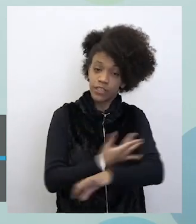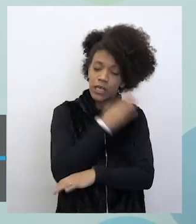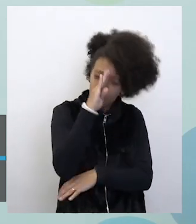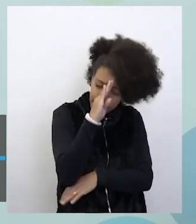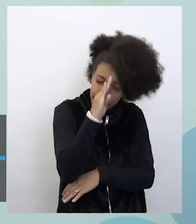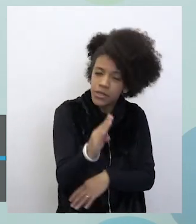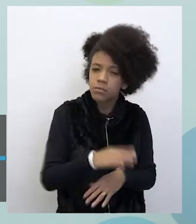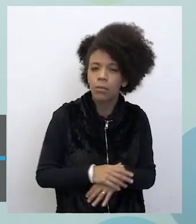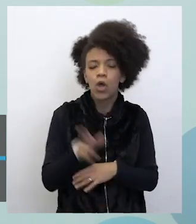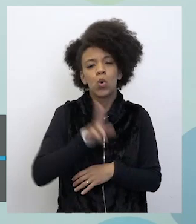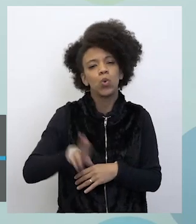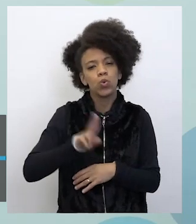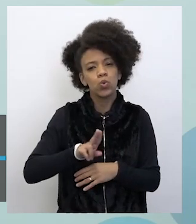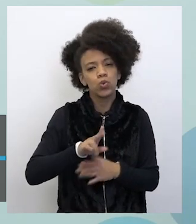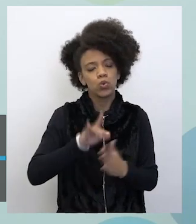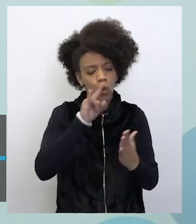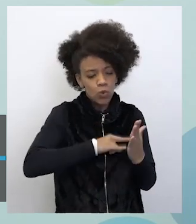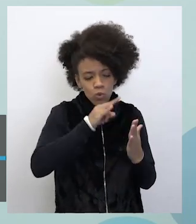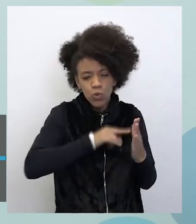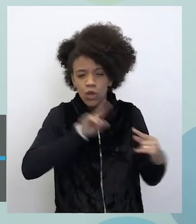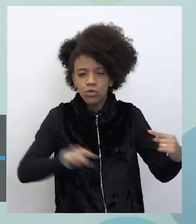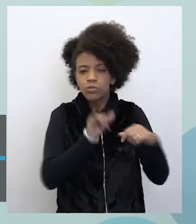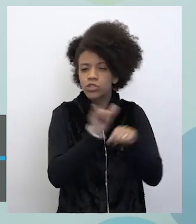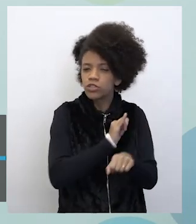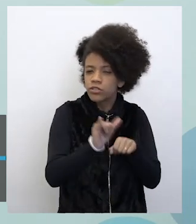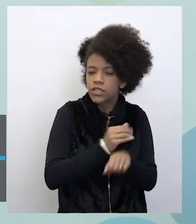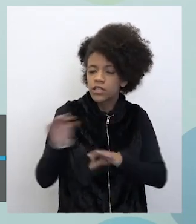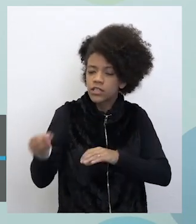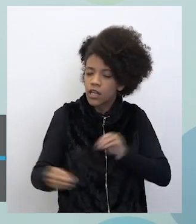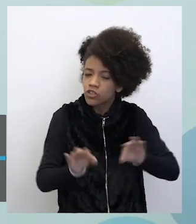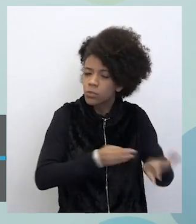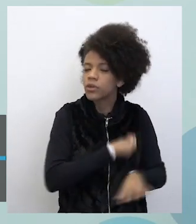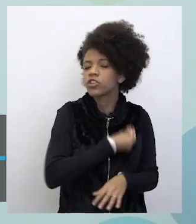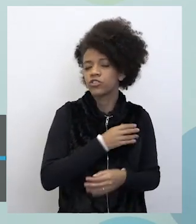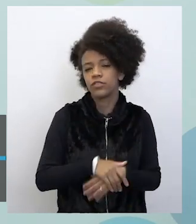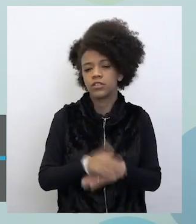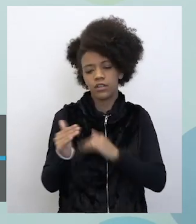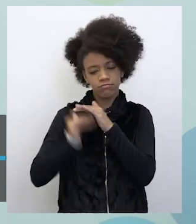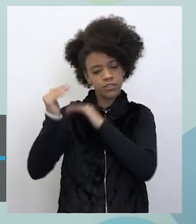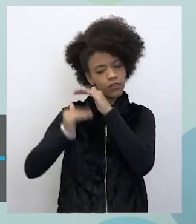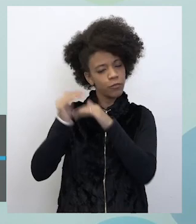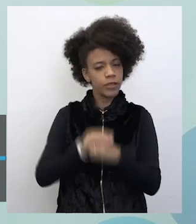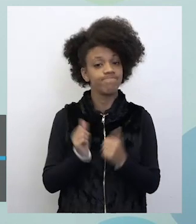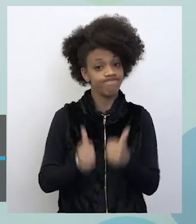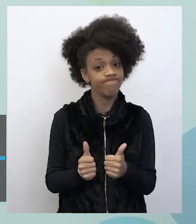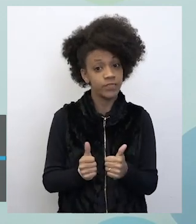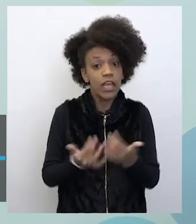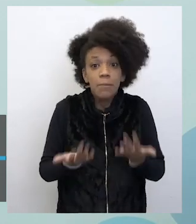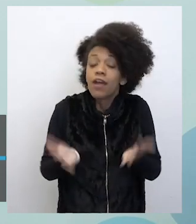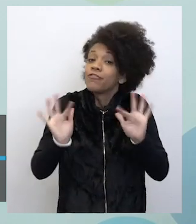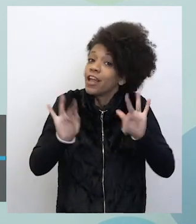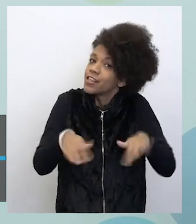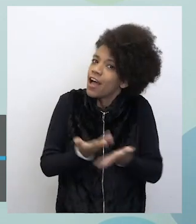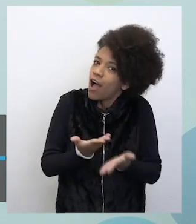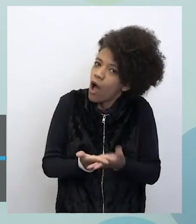principalmente sobre o uso das rubricas, sobre a importância desse instrumento ao longo desse processo de desenvolvimento. Para encerrar a nossa